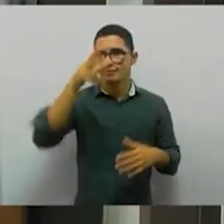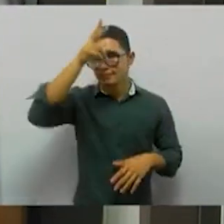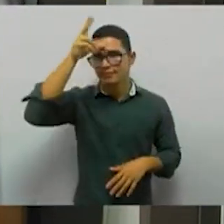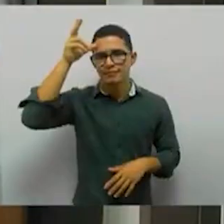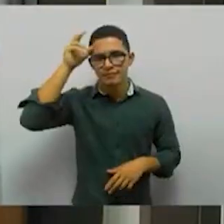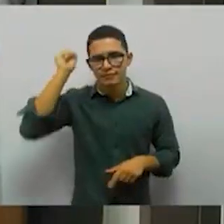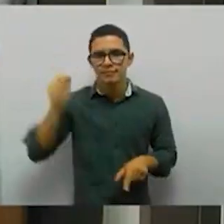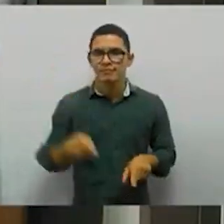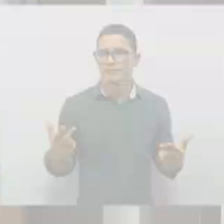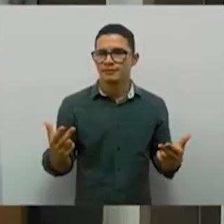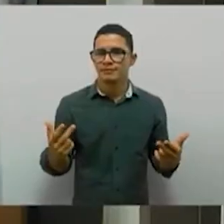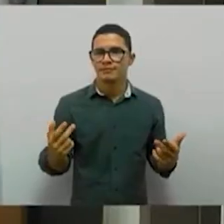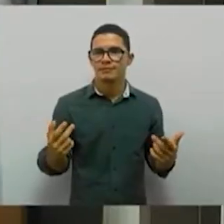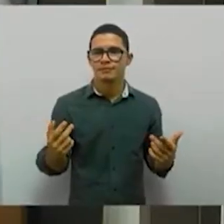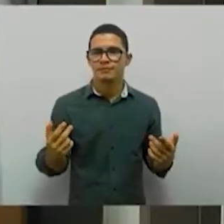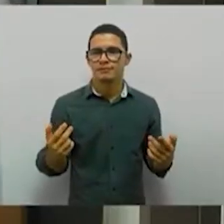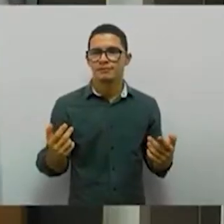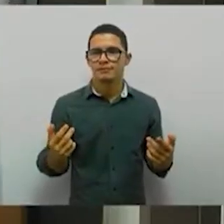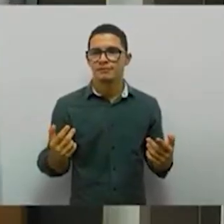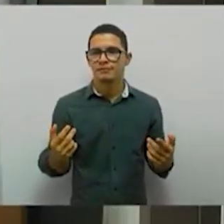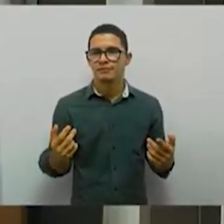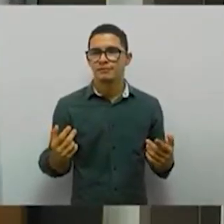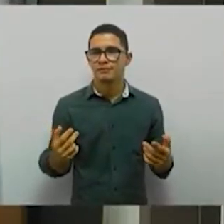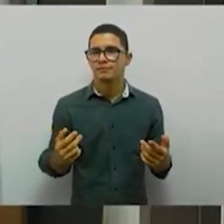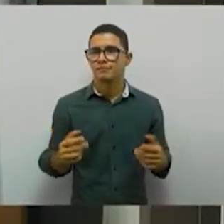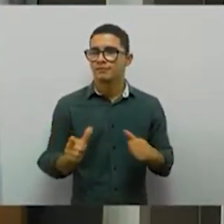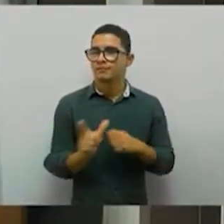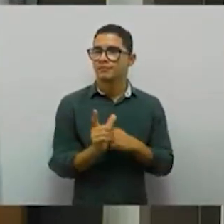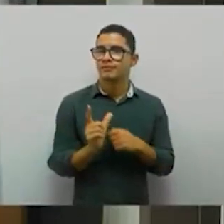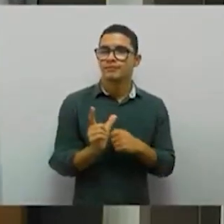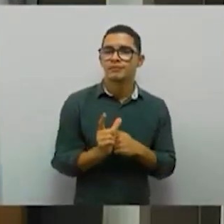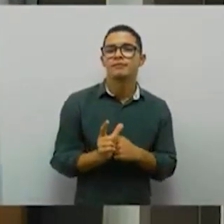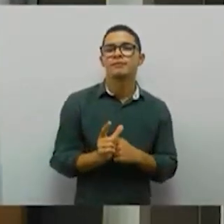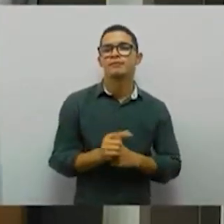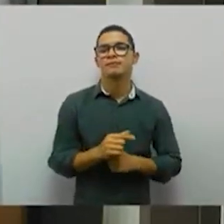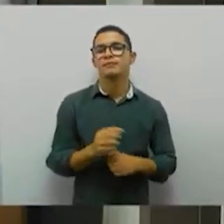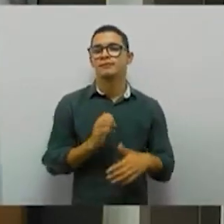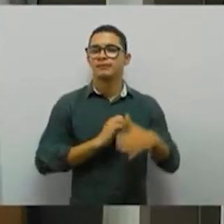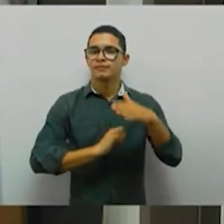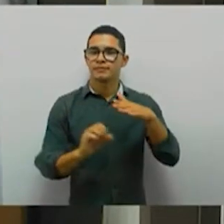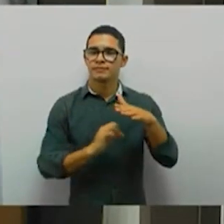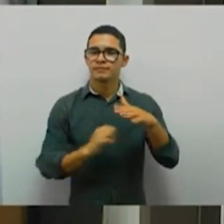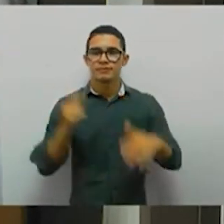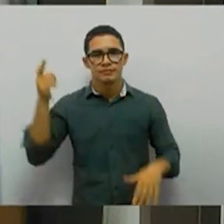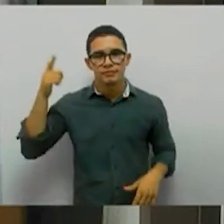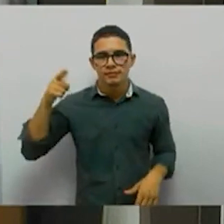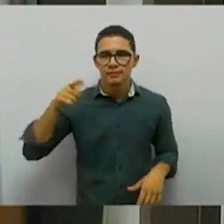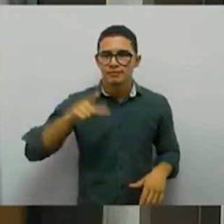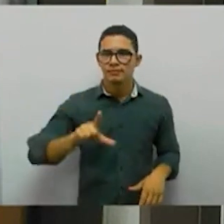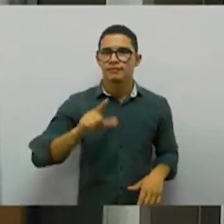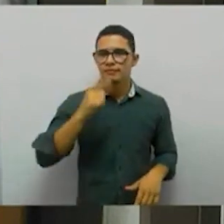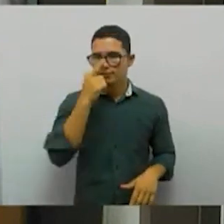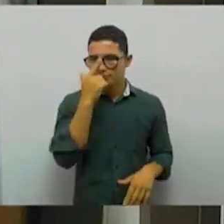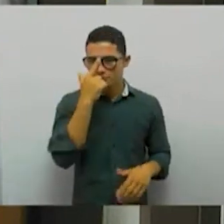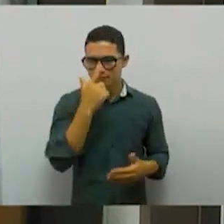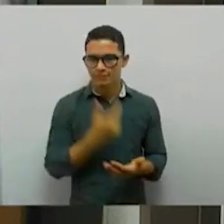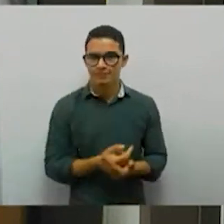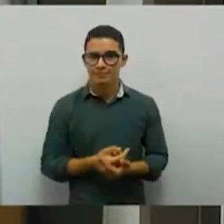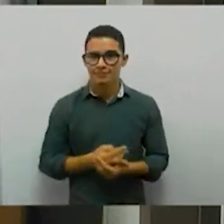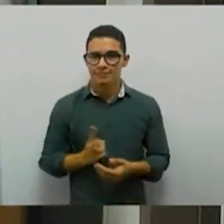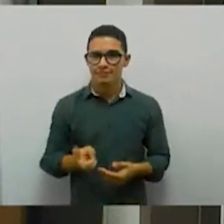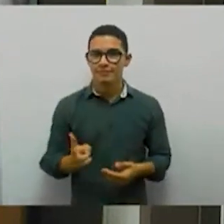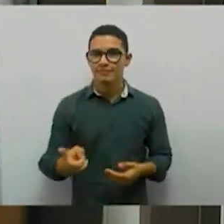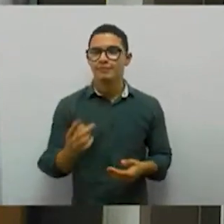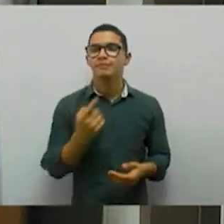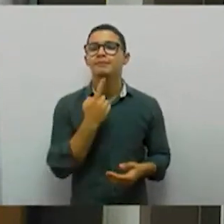parceira alguns pessoas do Comércio empresários continuem ajudando a pestal eh a gente